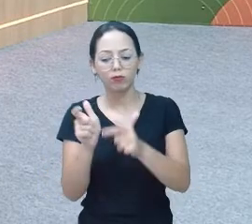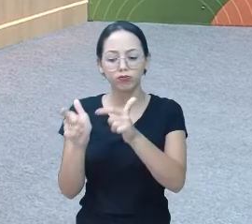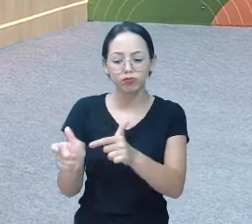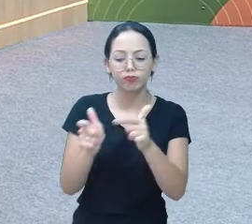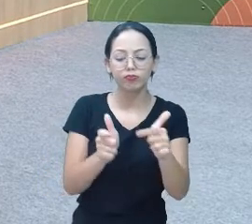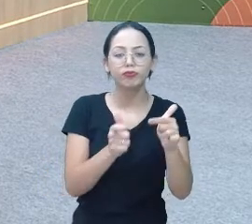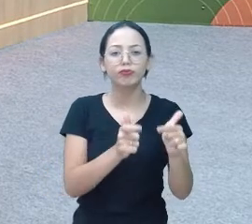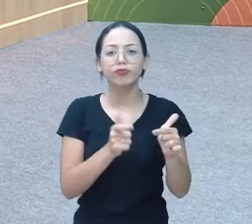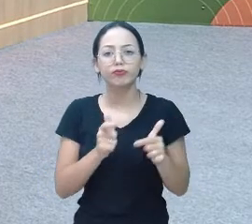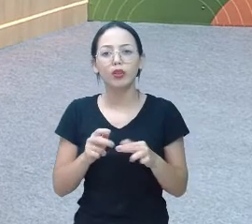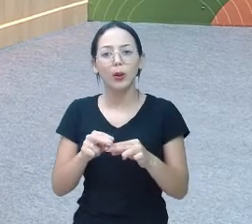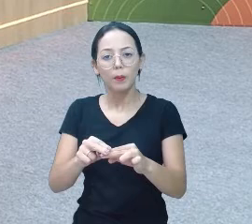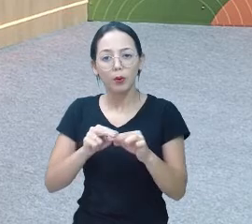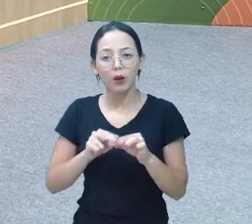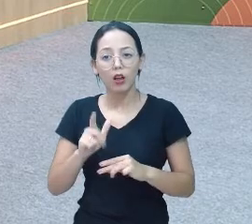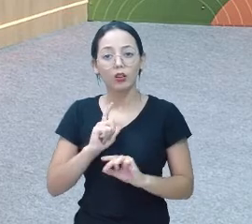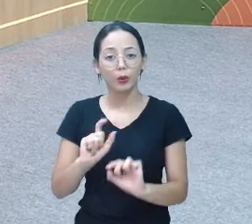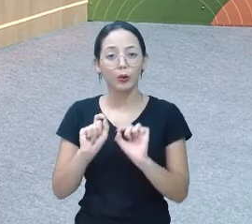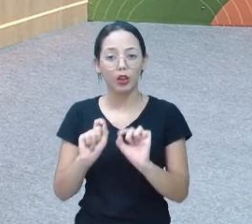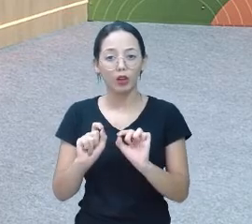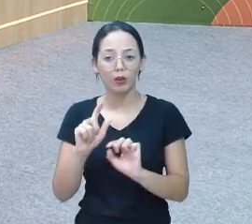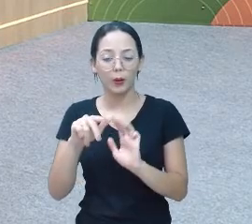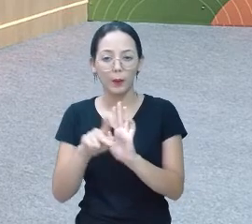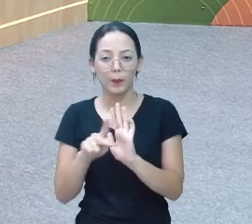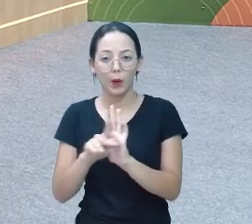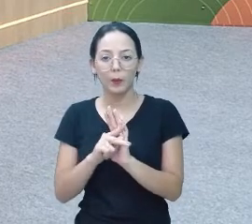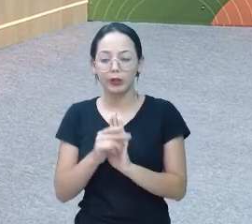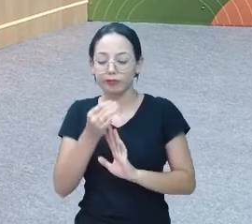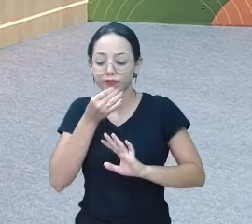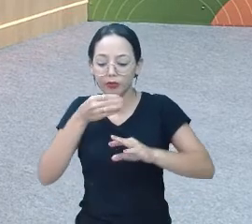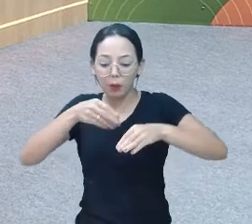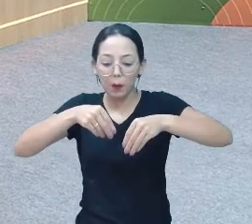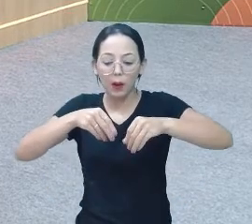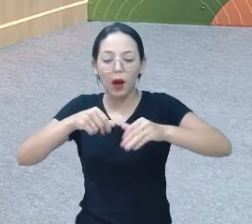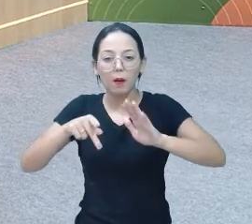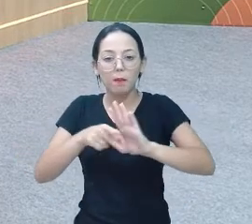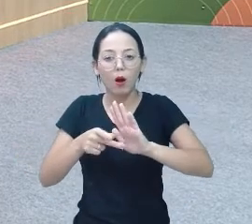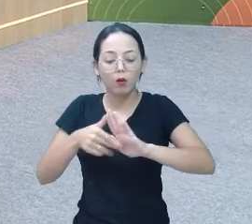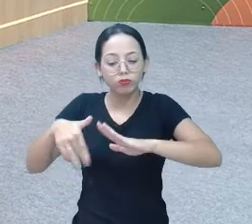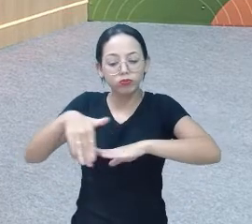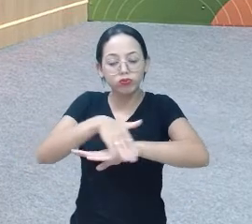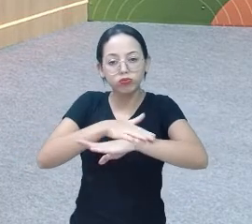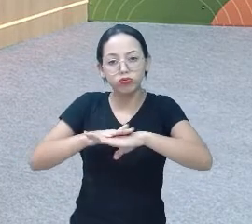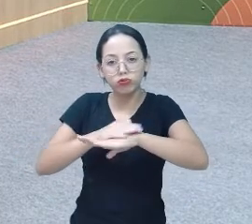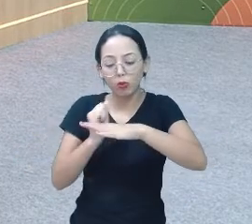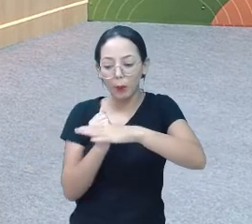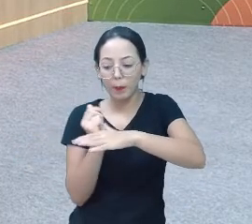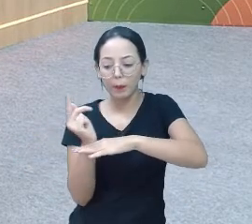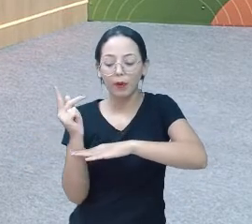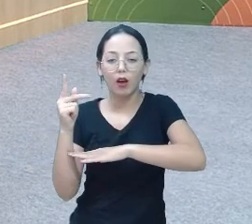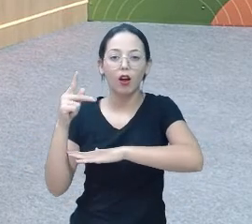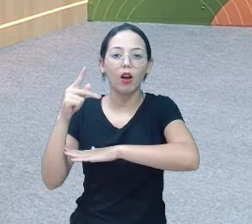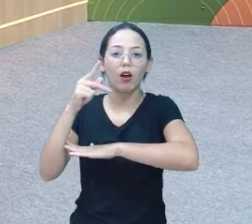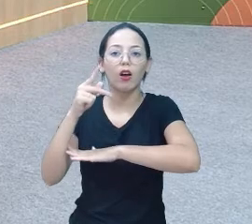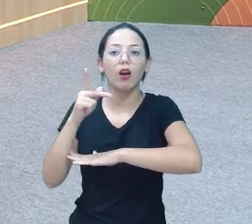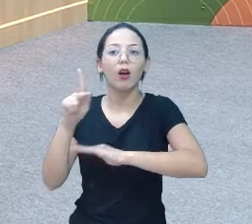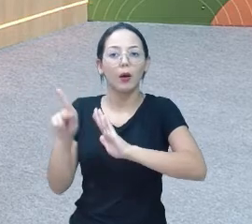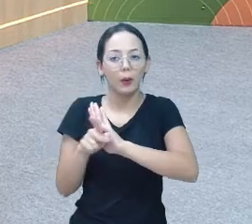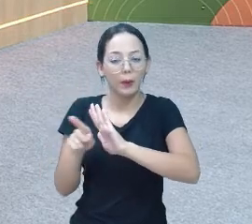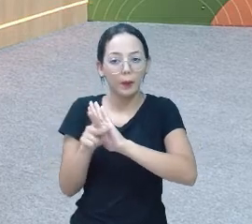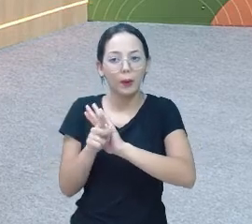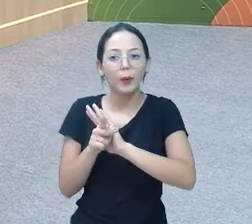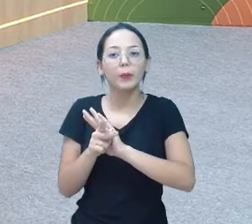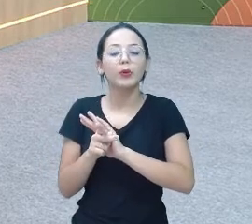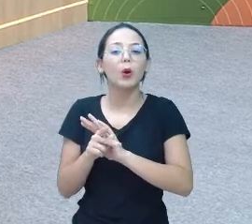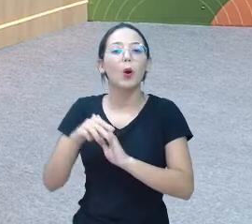pedaço, e a partir daí a gente tem o seguinte, medir a terra, analisando essa atividade aí de medir a